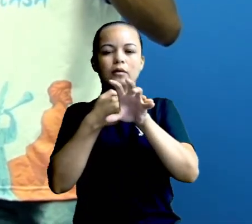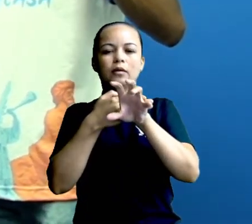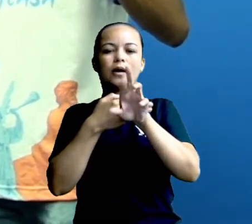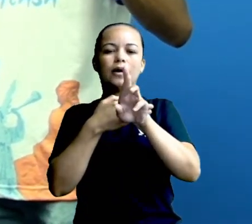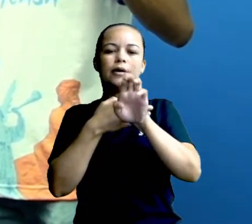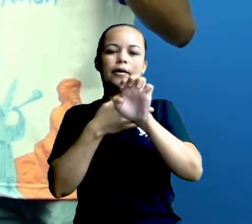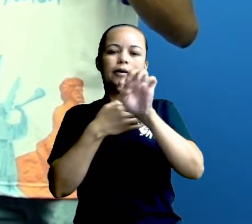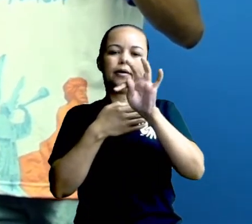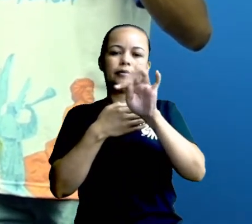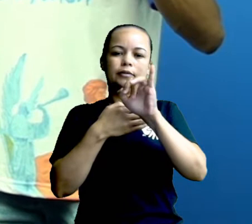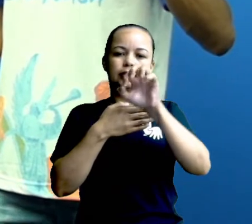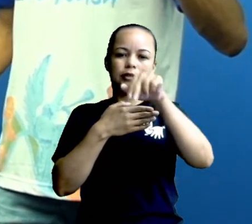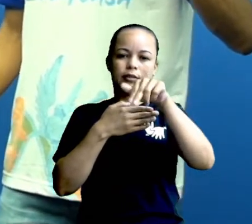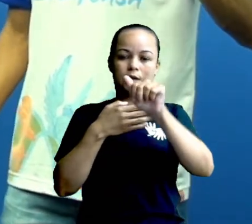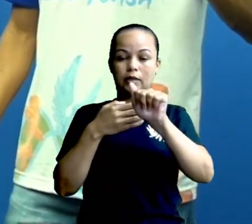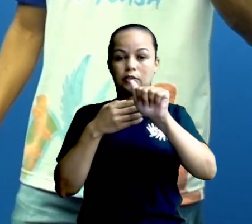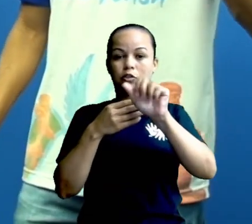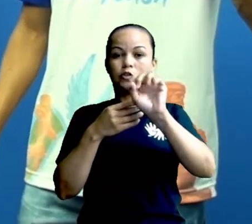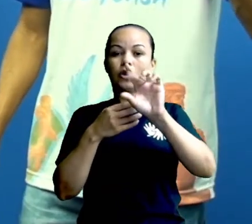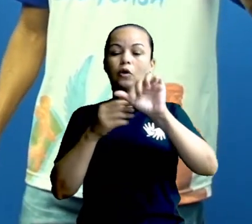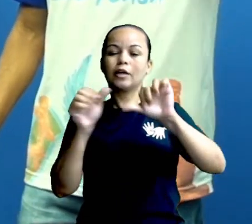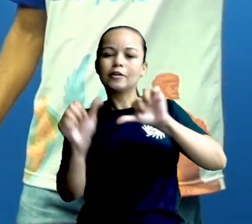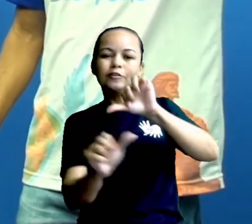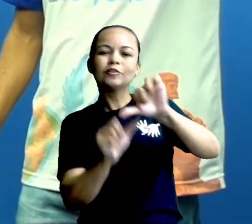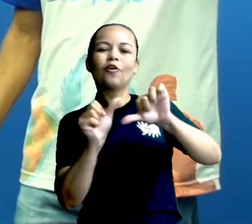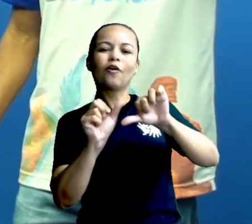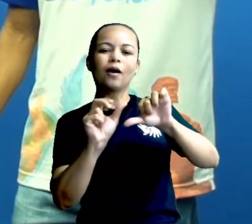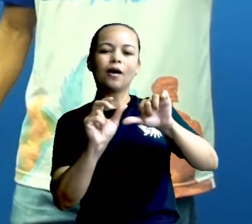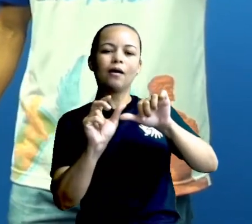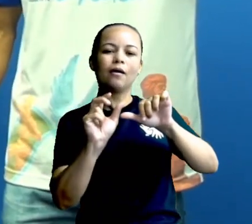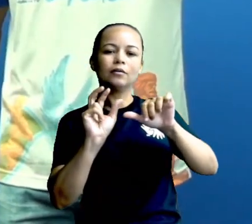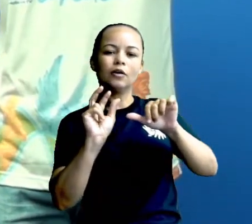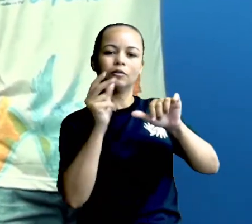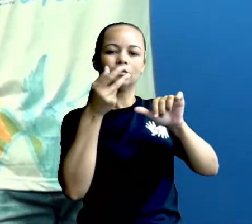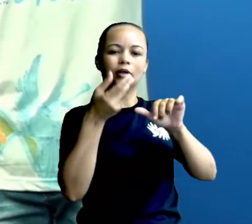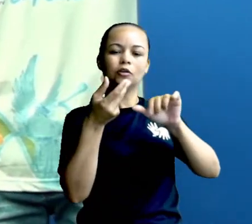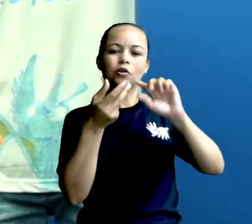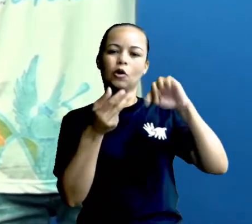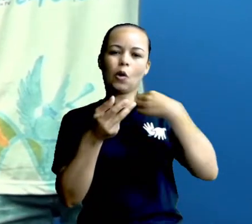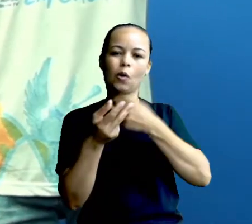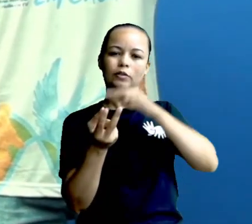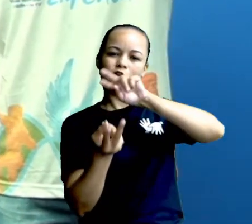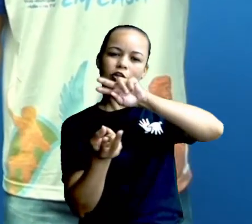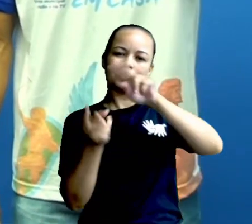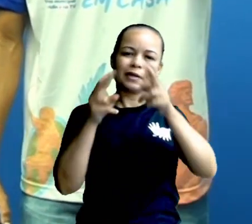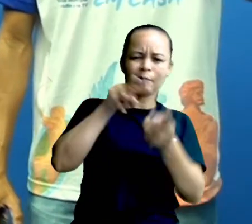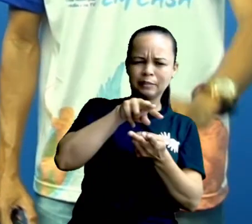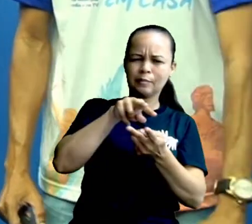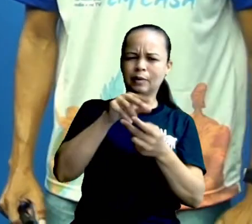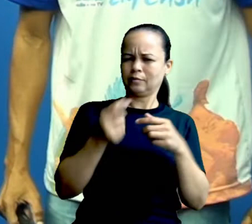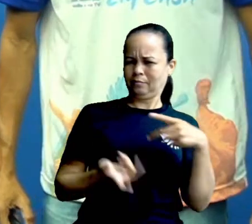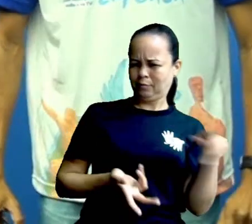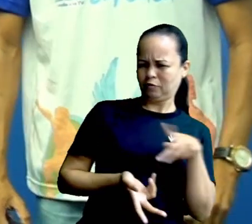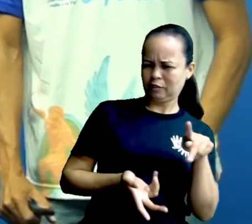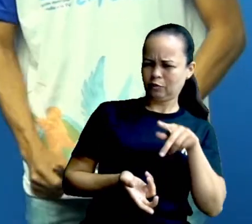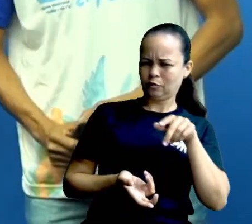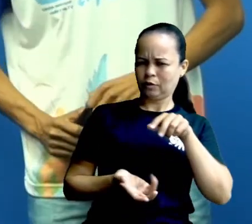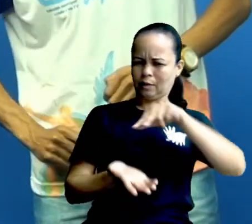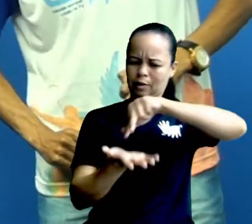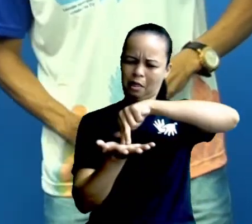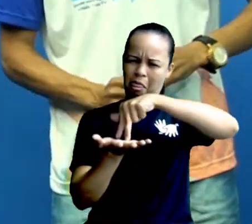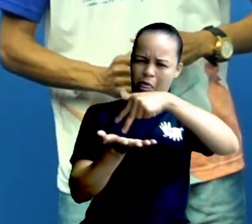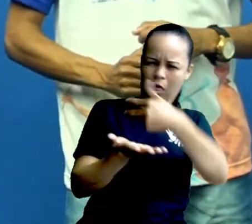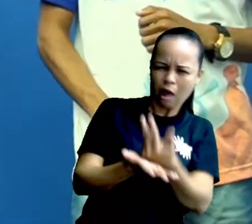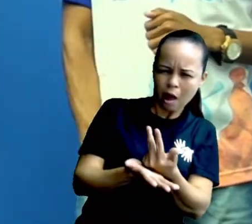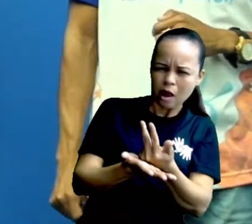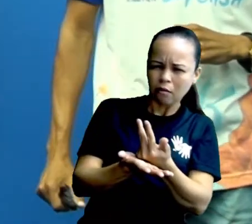retina. Só que é invertida. Nós enxergamos de cabeça para baixo. E